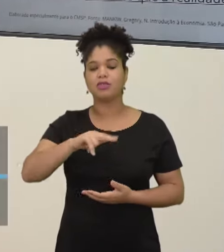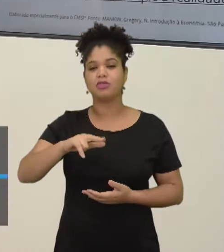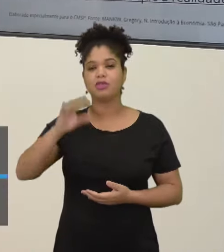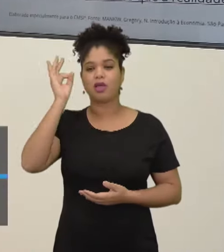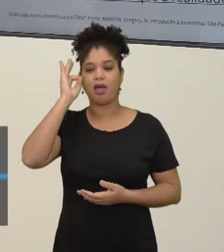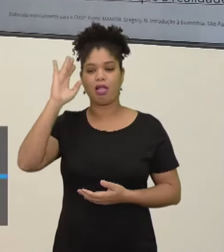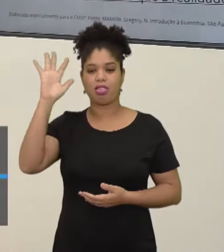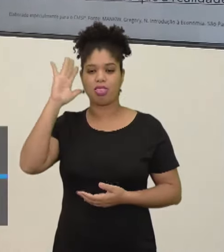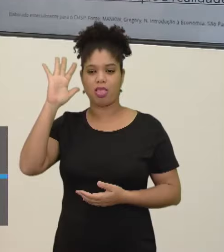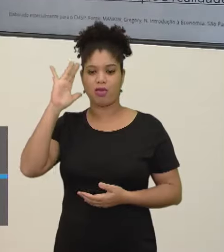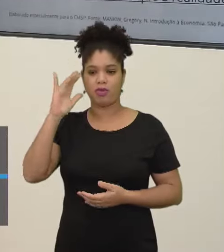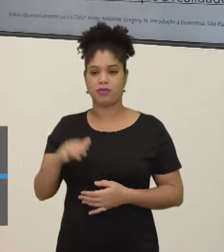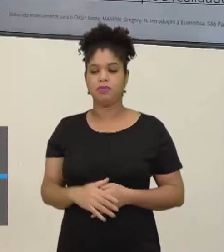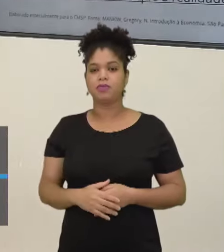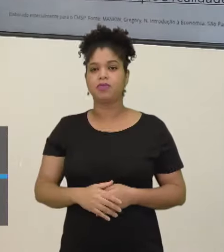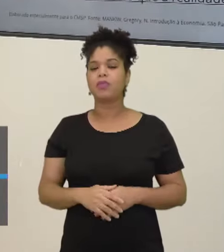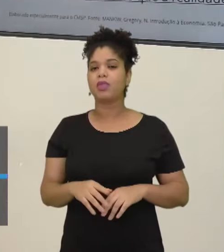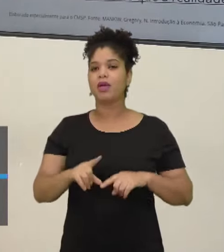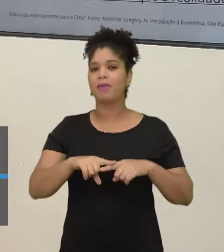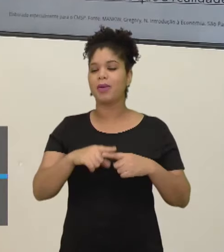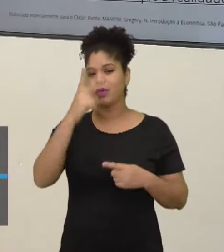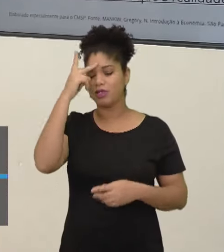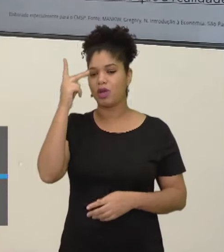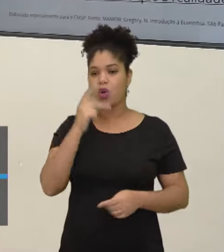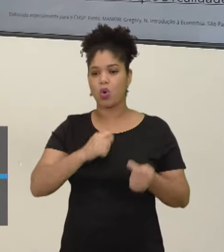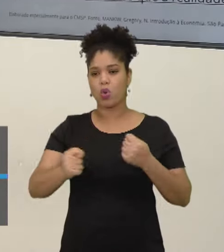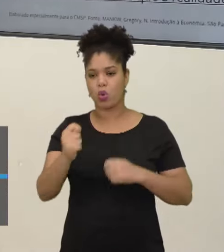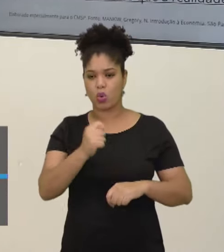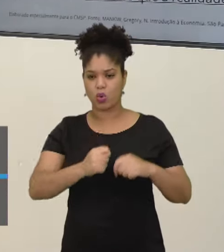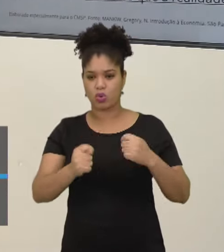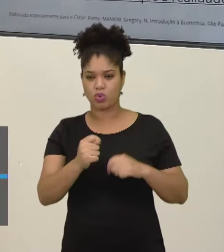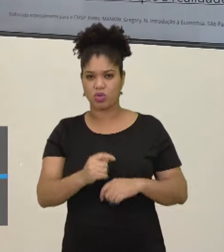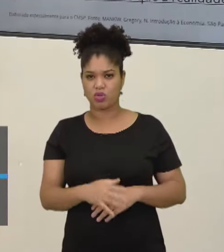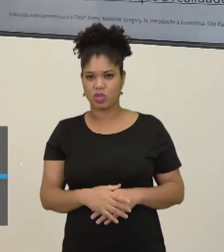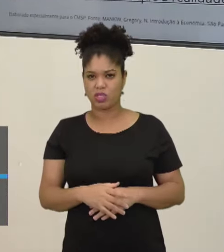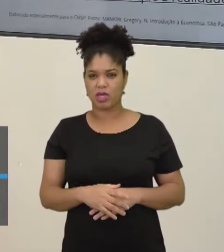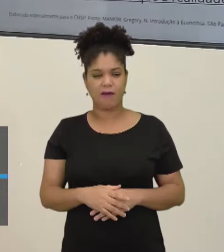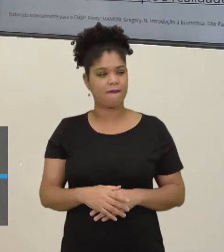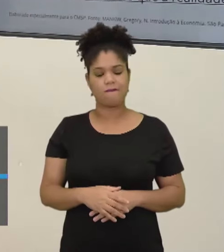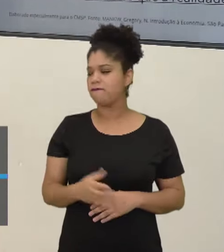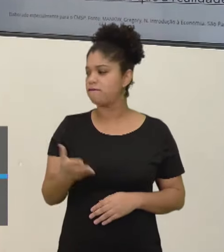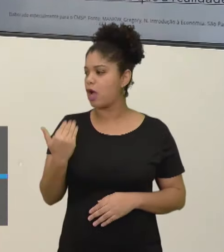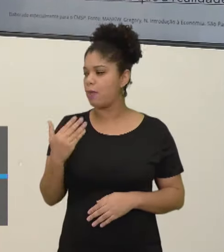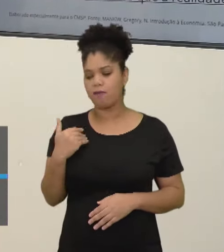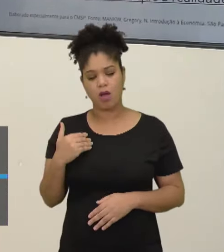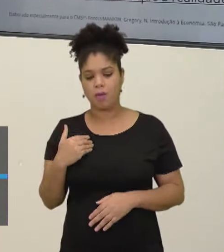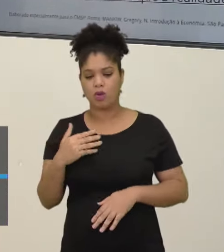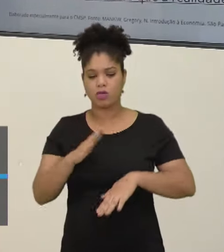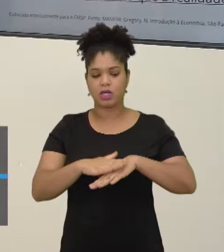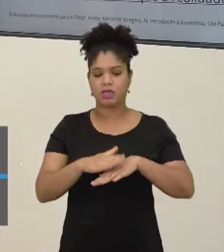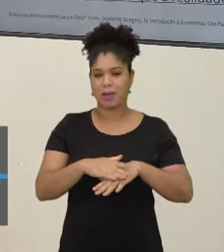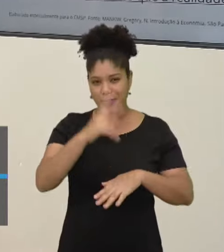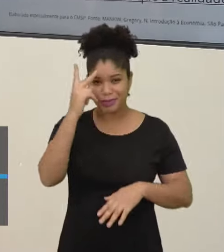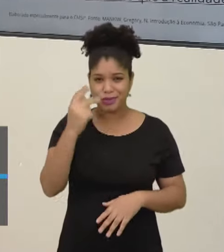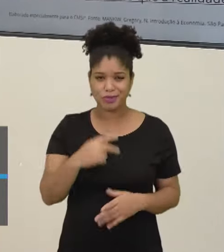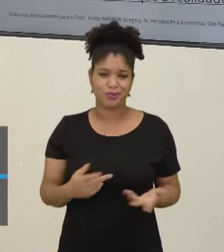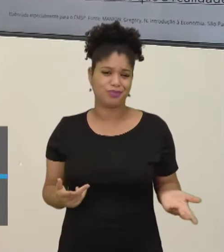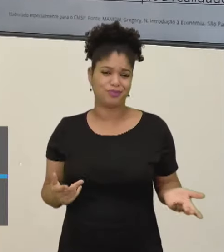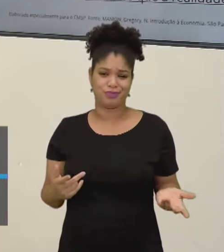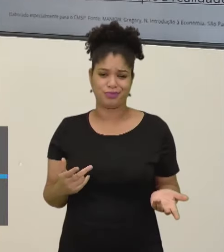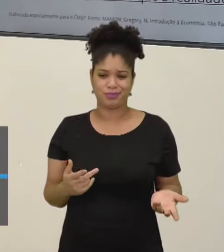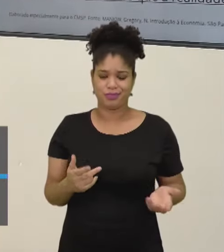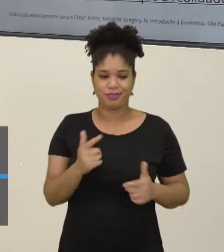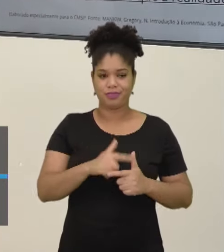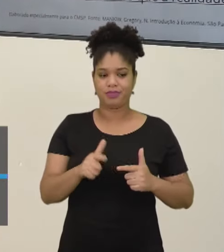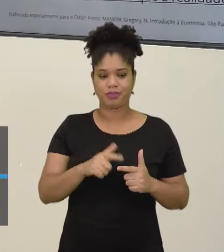que o economista, ele não consegue simplesmente manipular a política econômica do país. Não, vamos testar isso aqui. Não, mas isso aí talvez não dê certo. Não tem problema.